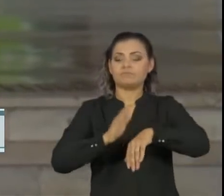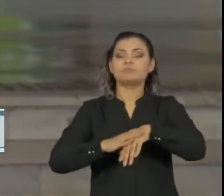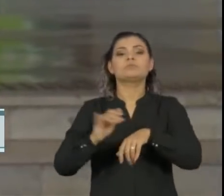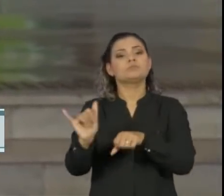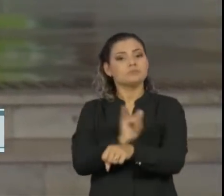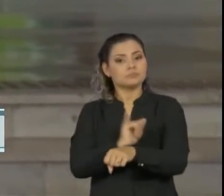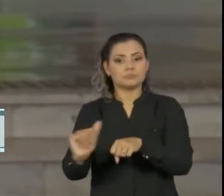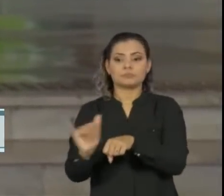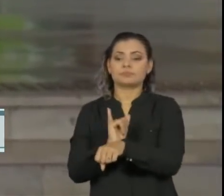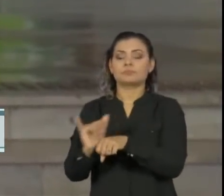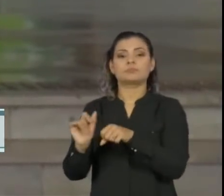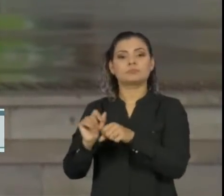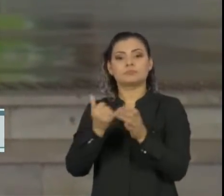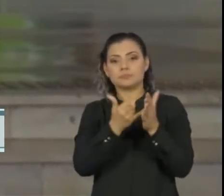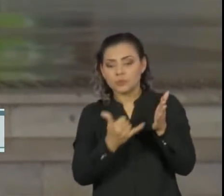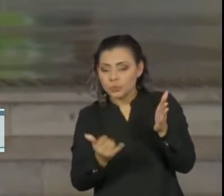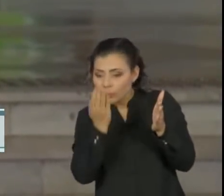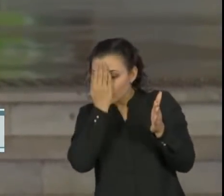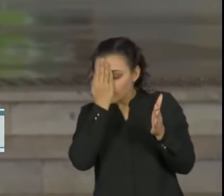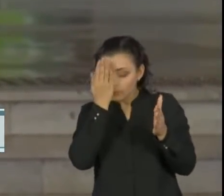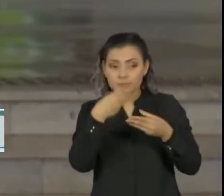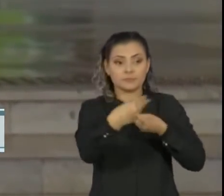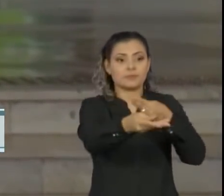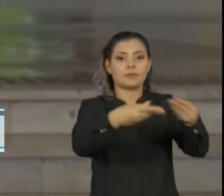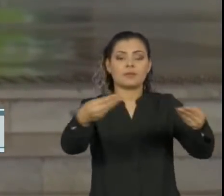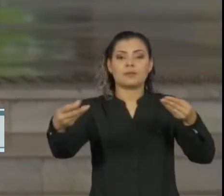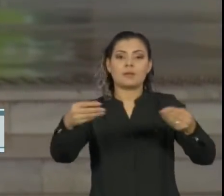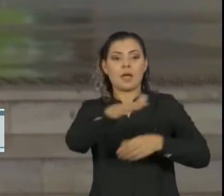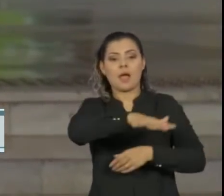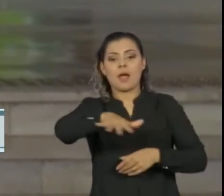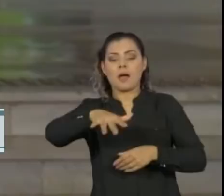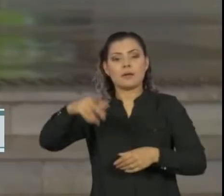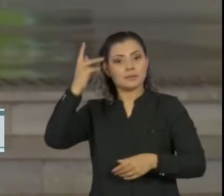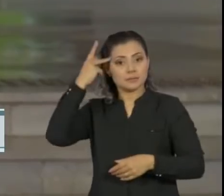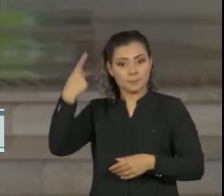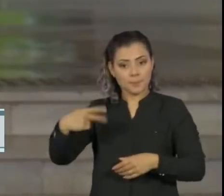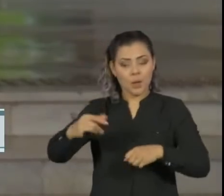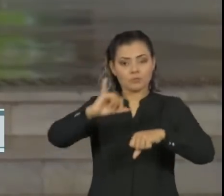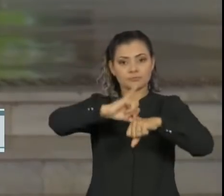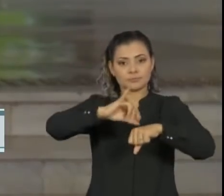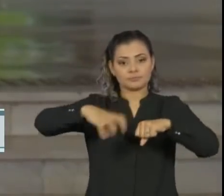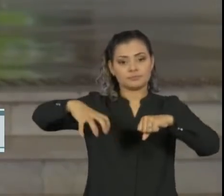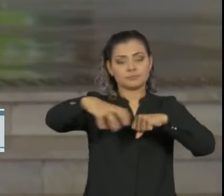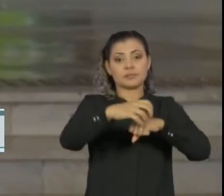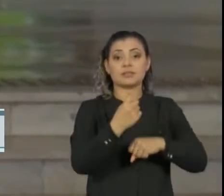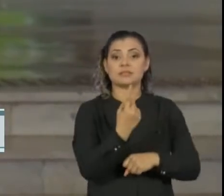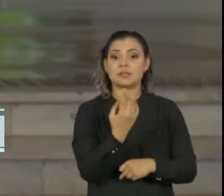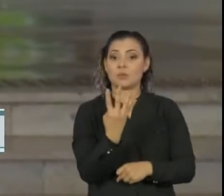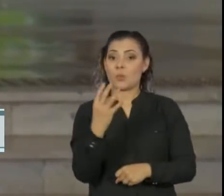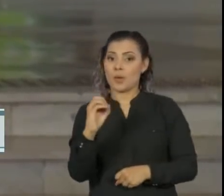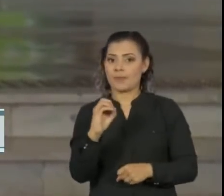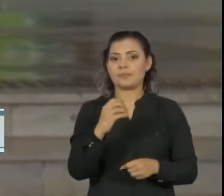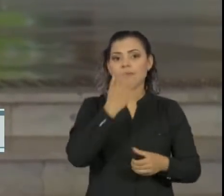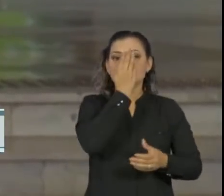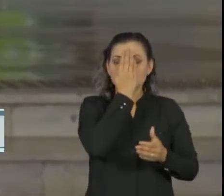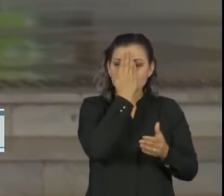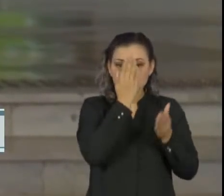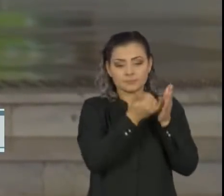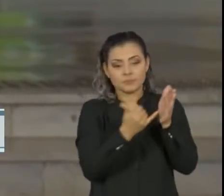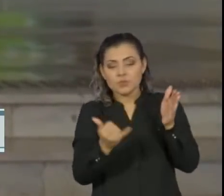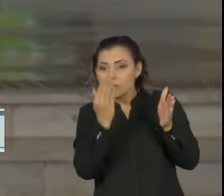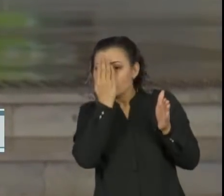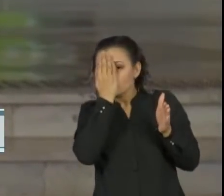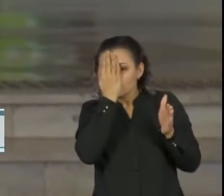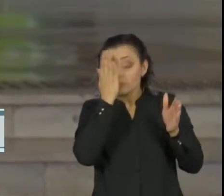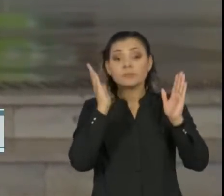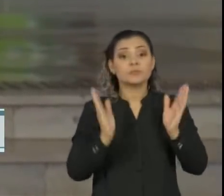saídas programadas de respiradores para diversas regiões do Estado de São Paulo, 140 respiradores. Eles